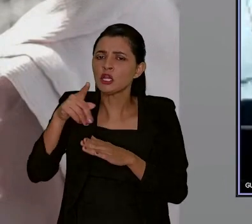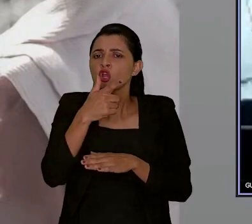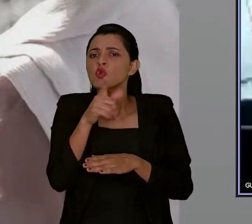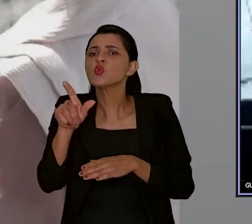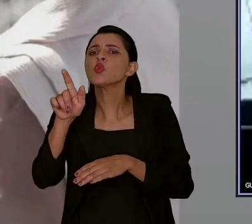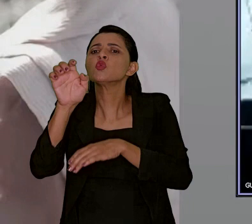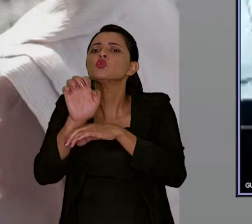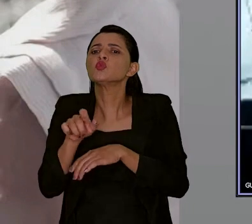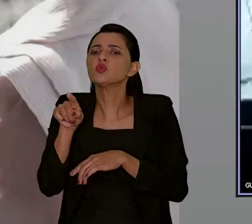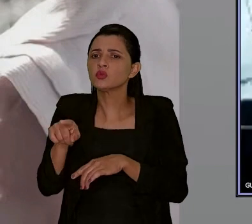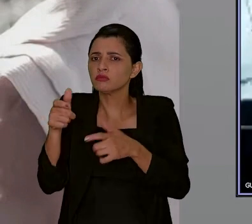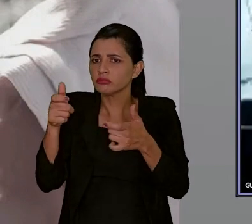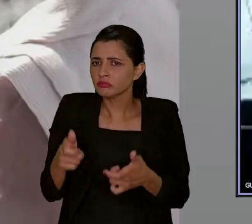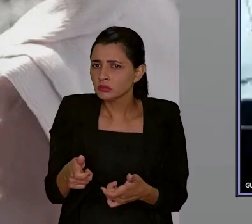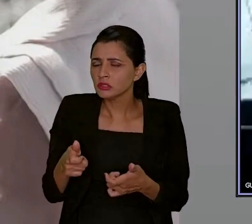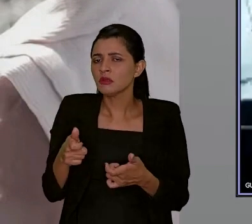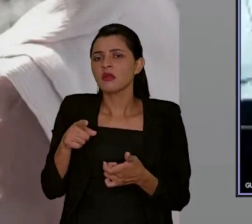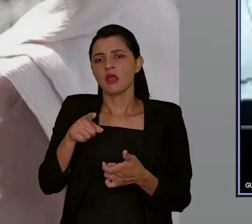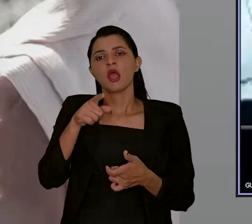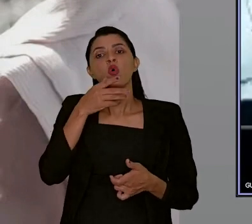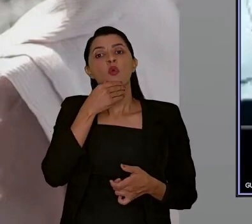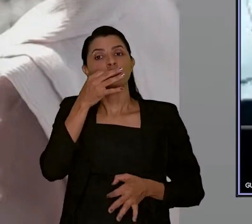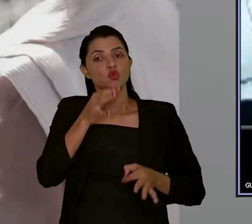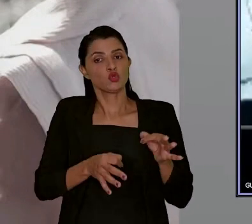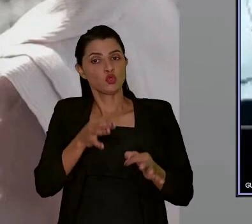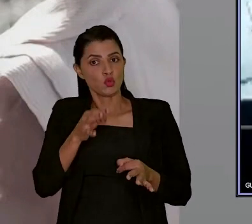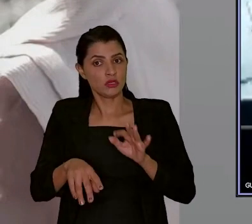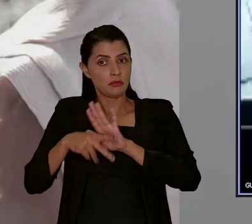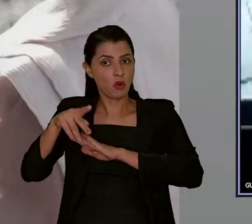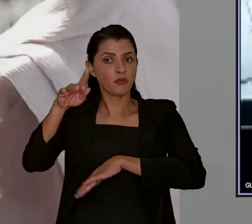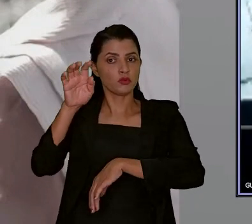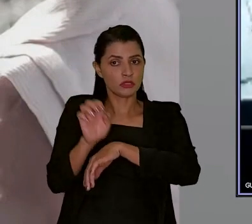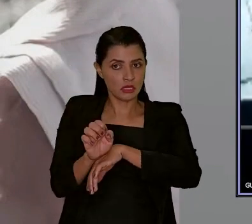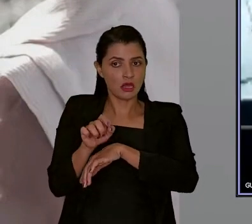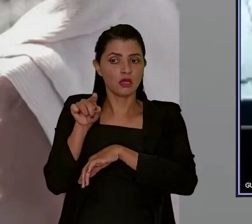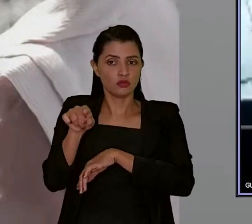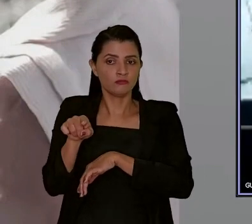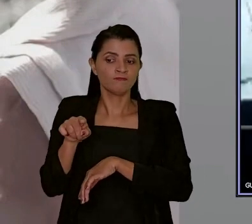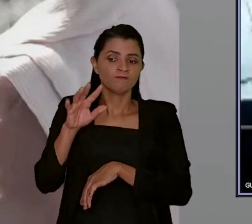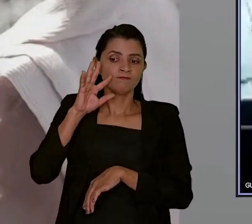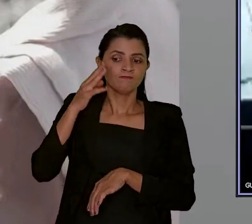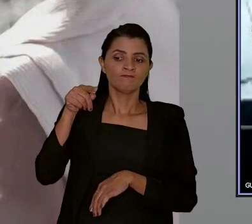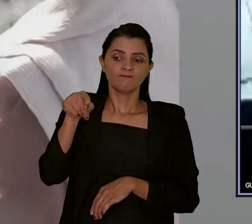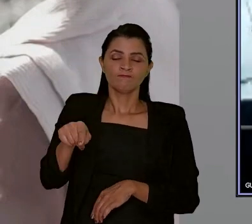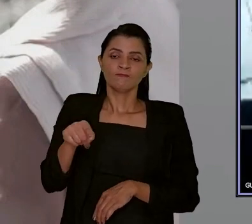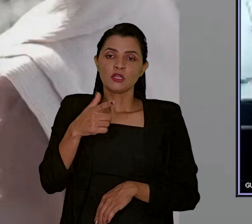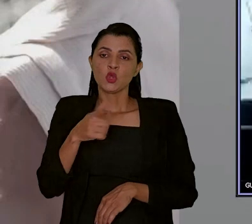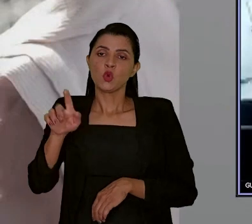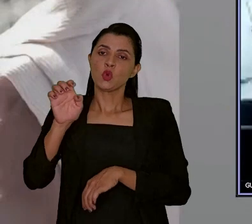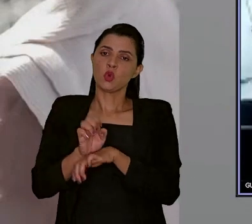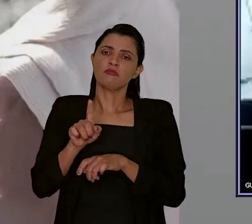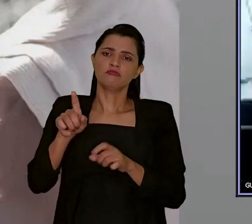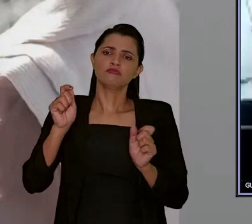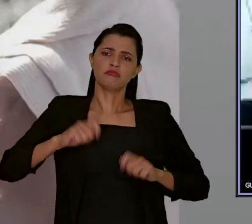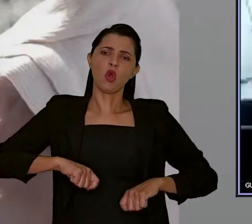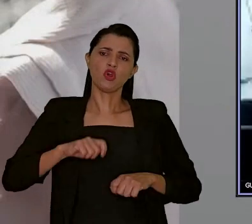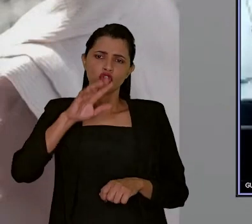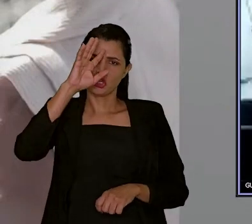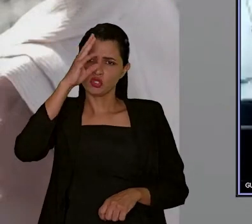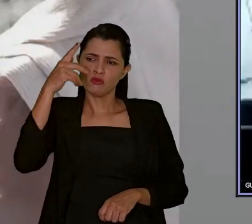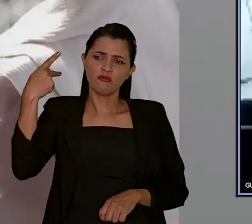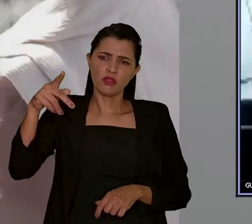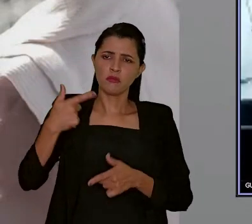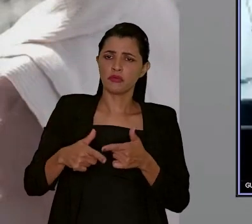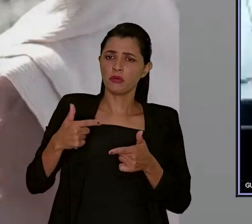habitual, o juiz do Estado requerido considere que aquele outro Estado tem condições de resolver os problemas ligados à